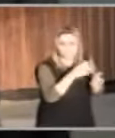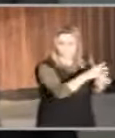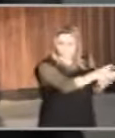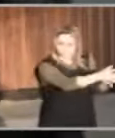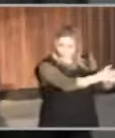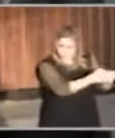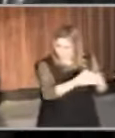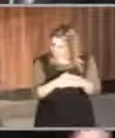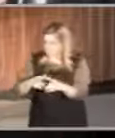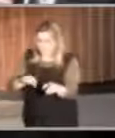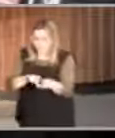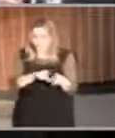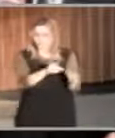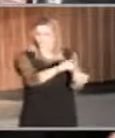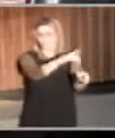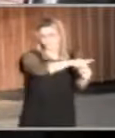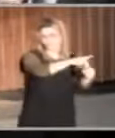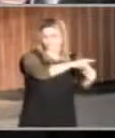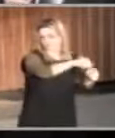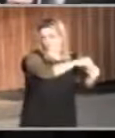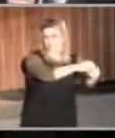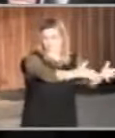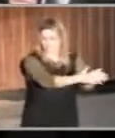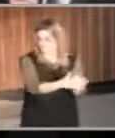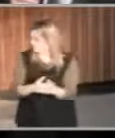é isso que gera paixão espiritual dentro da gente